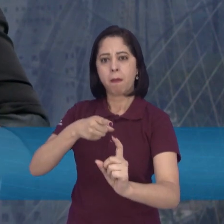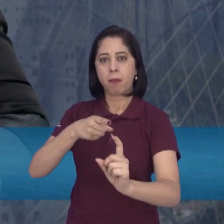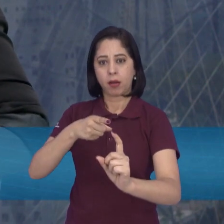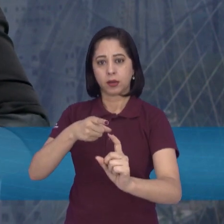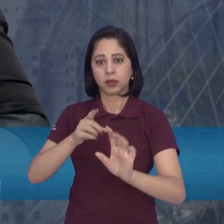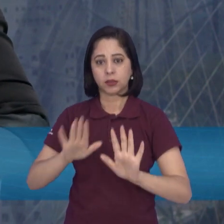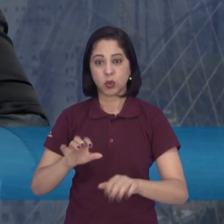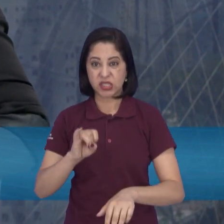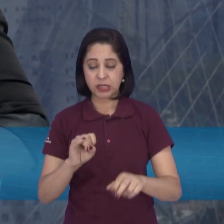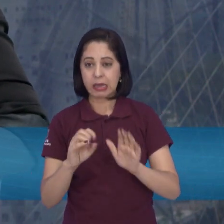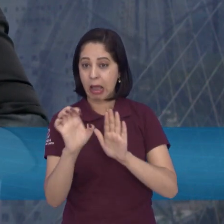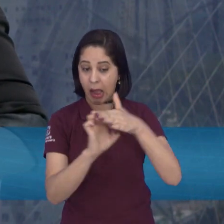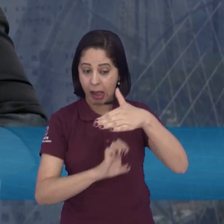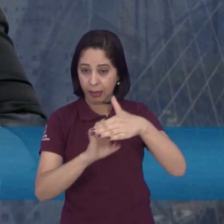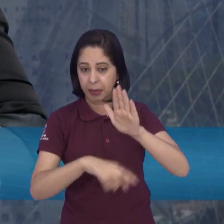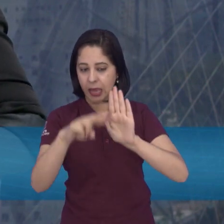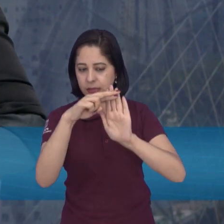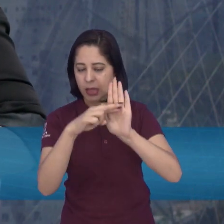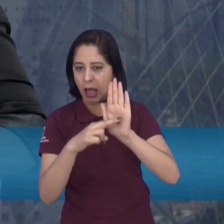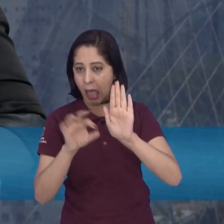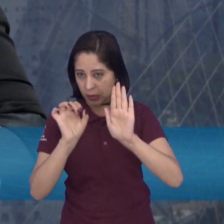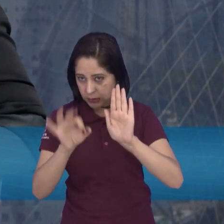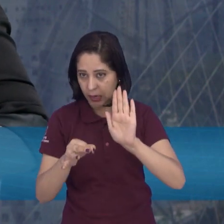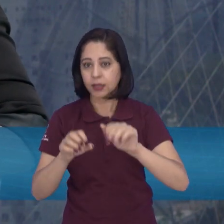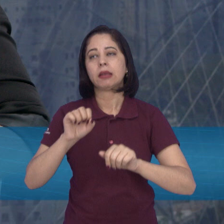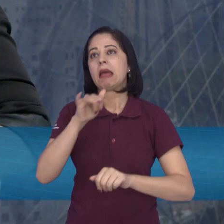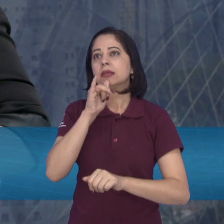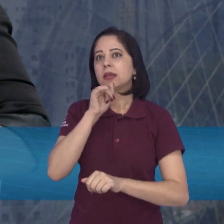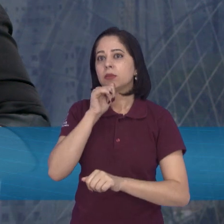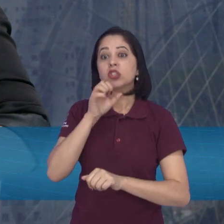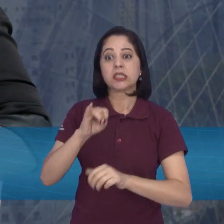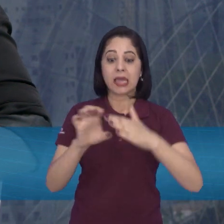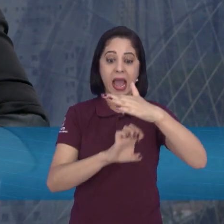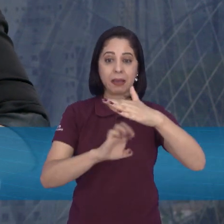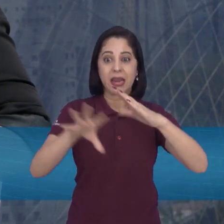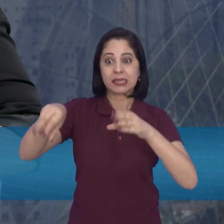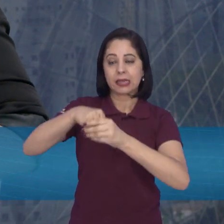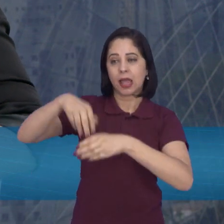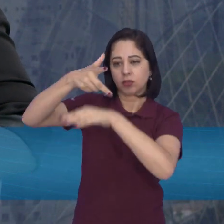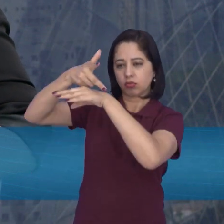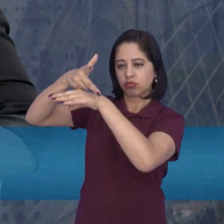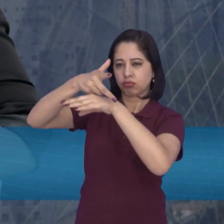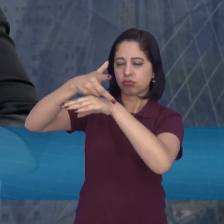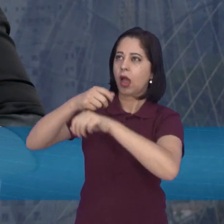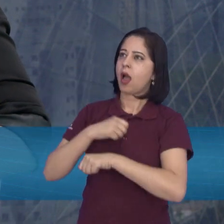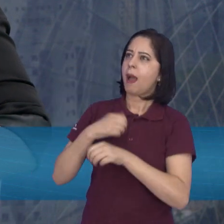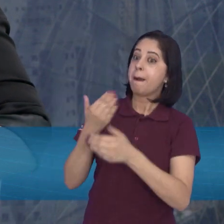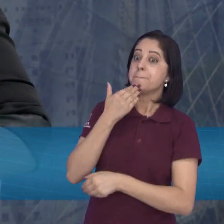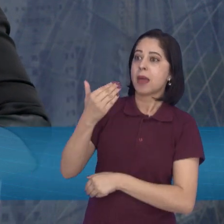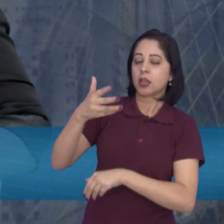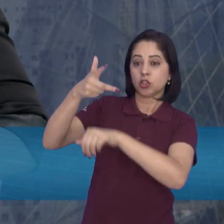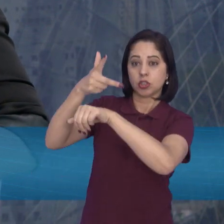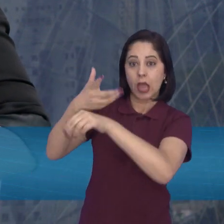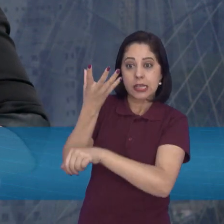se a empresa possui circuito de câmara, pedir as gravações, né? Se munir de todas essas provas, lembrando